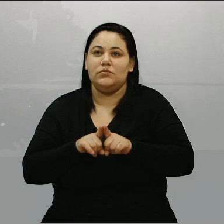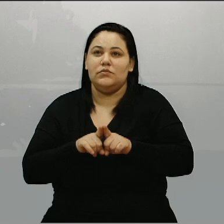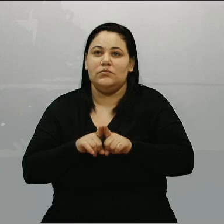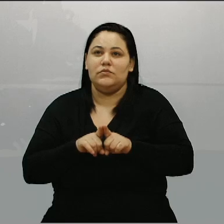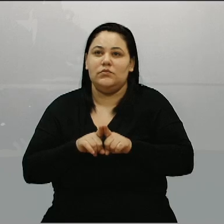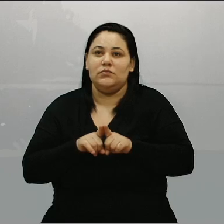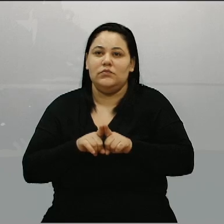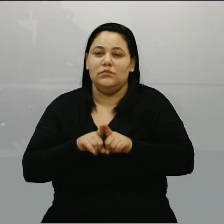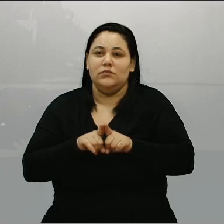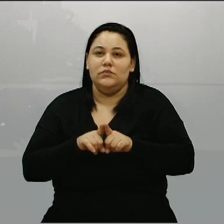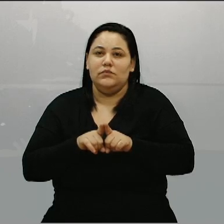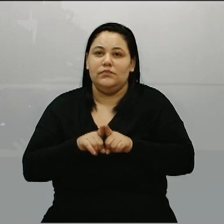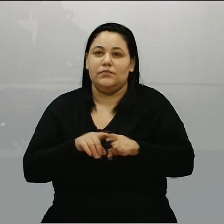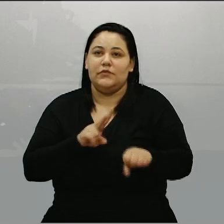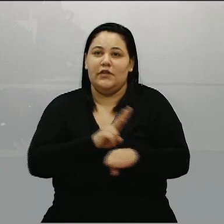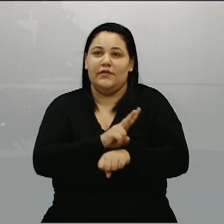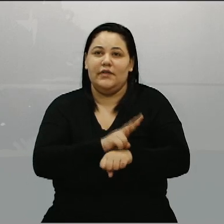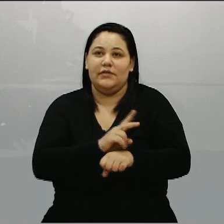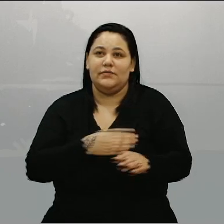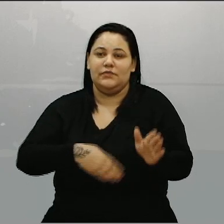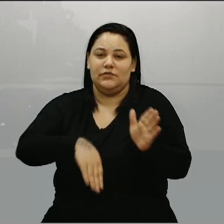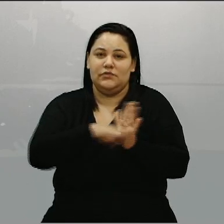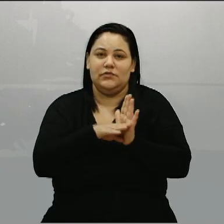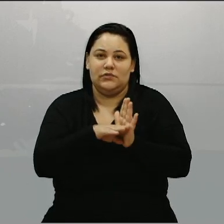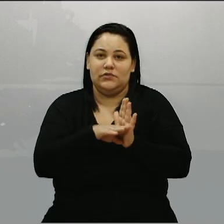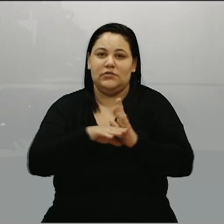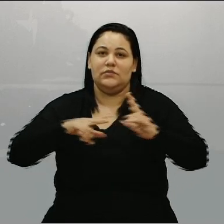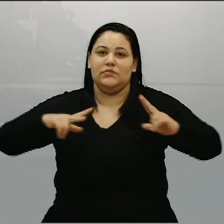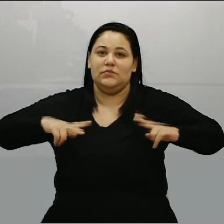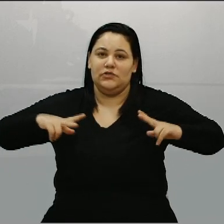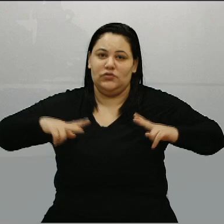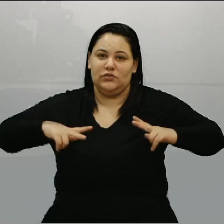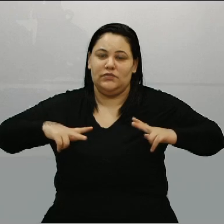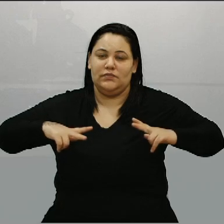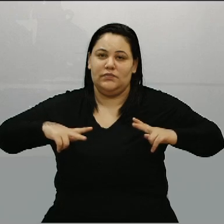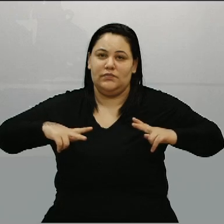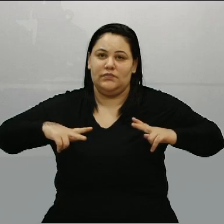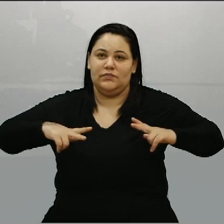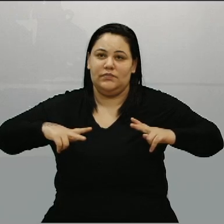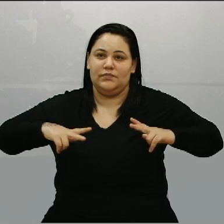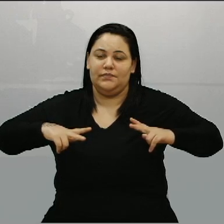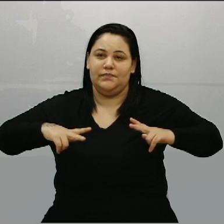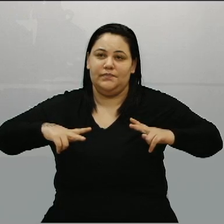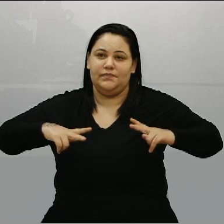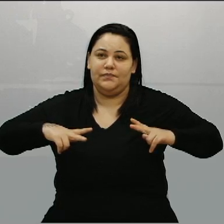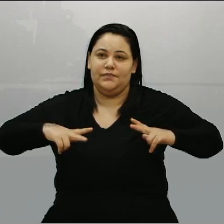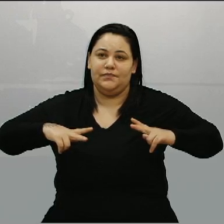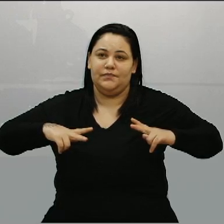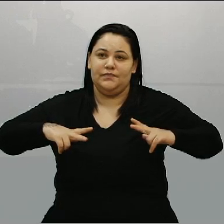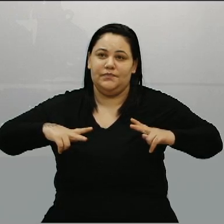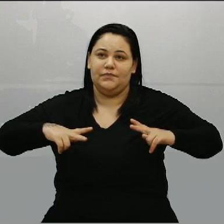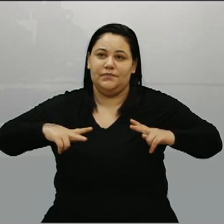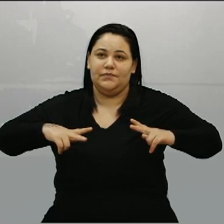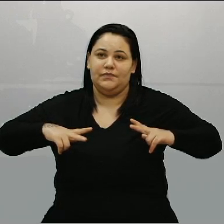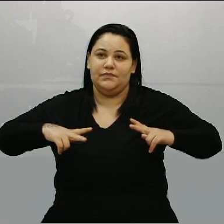as vagas nos estacionamentos particulares, que a gente não vê